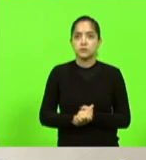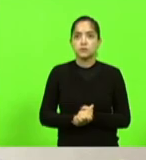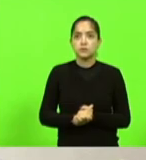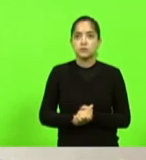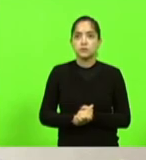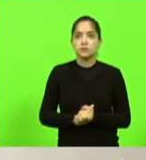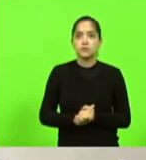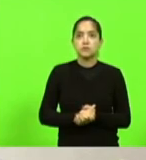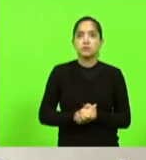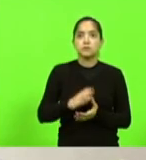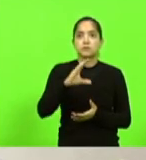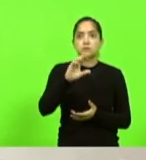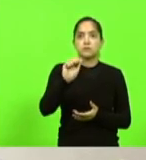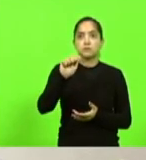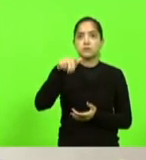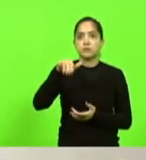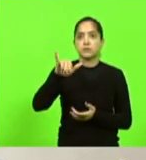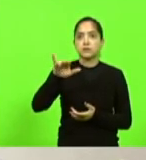Canísio